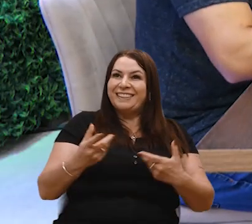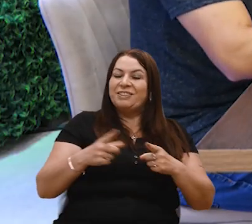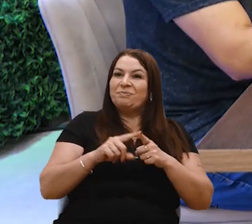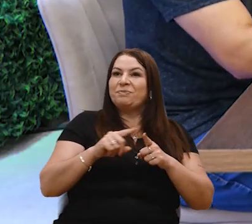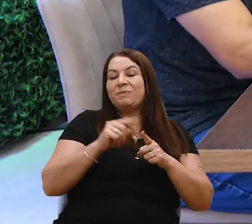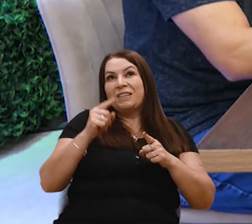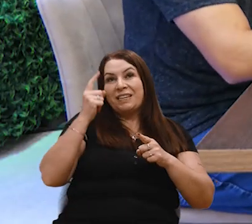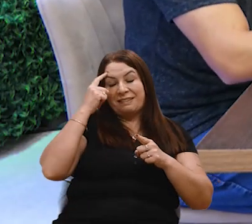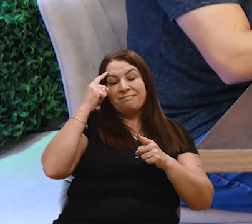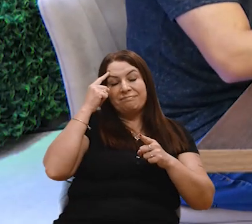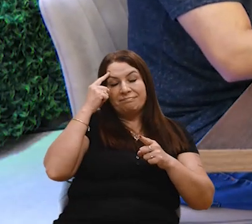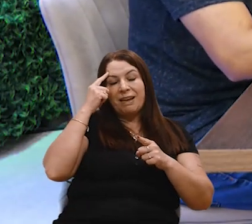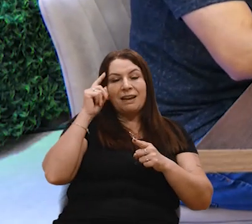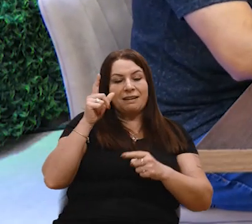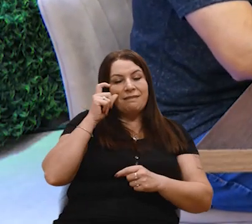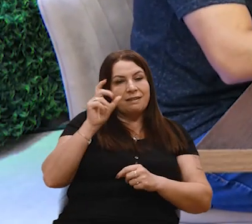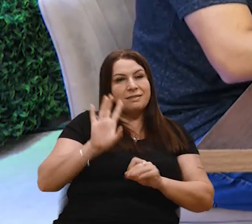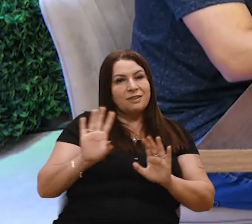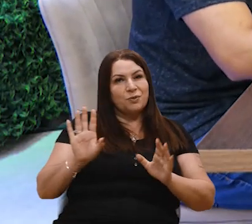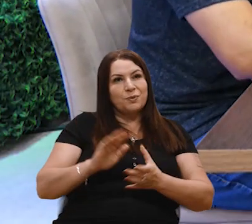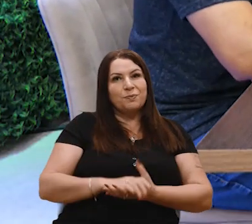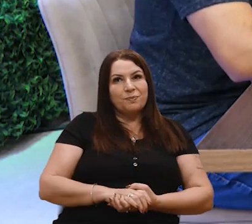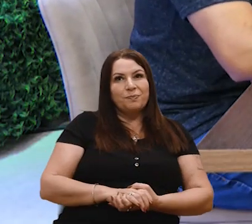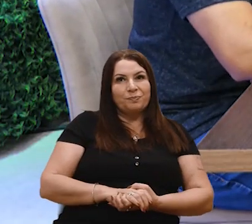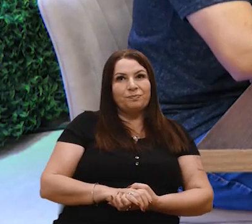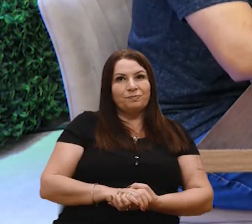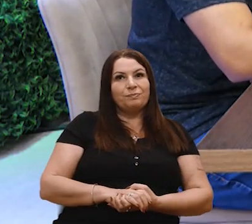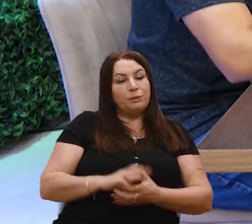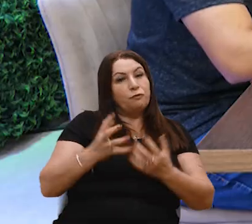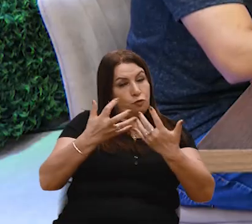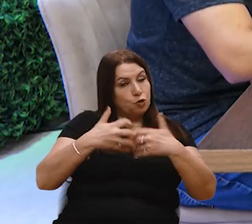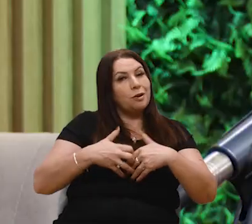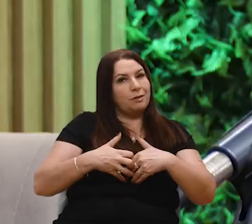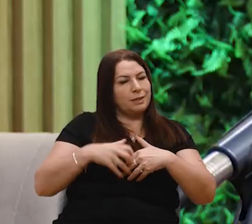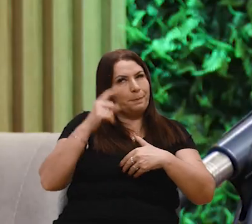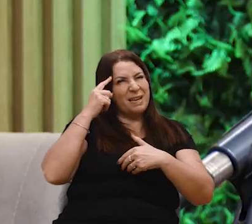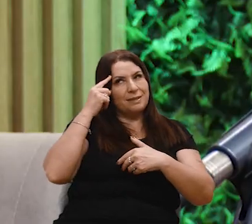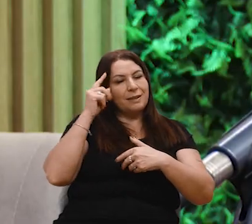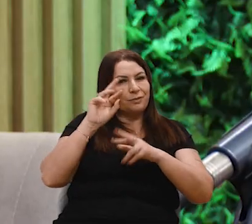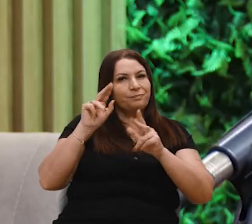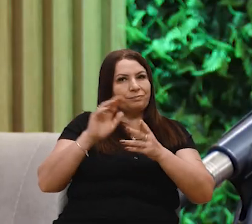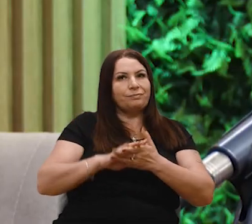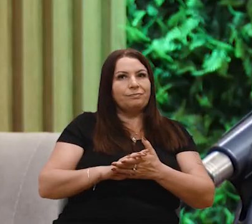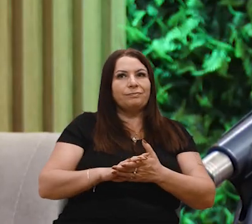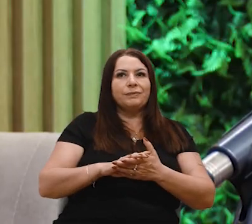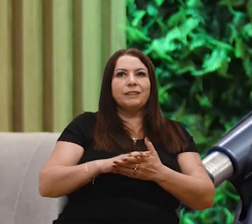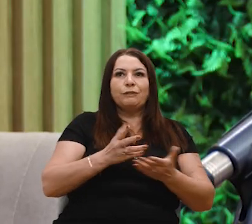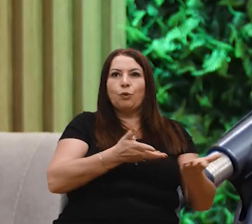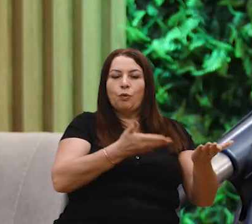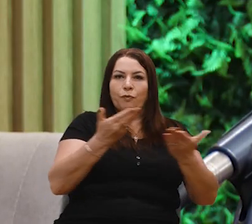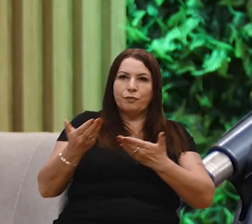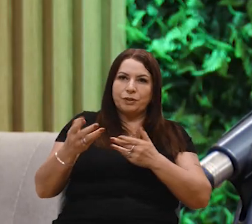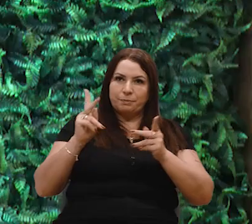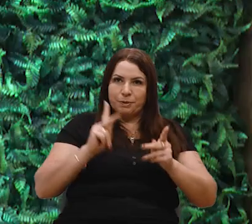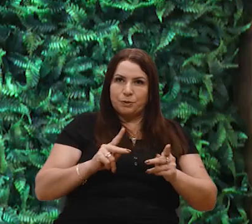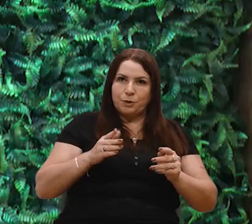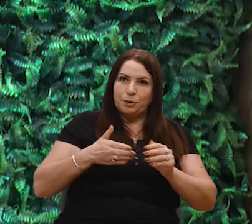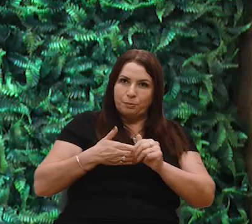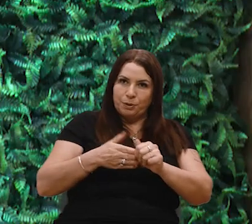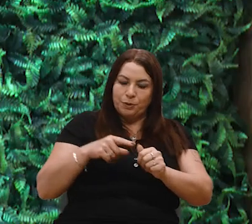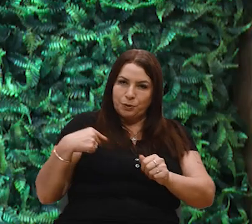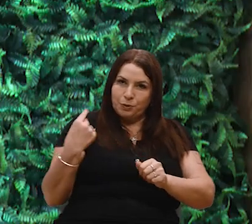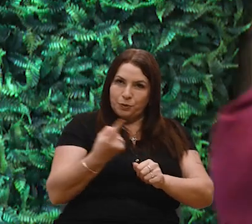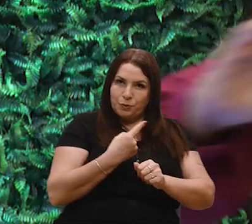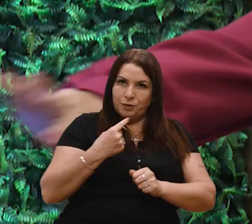e o Alexandre já tá Mas são correndo. gatilhos mentais, é bem interessante isso. E funciona. Funciona bastante. Gente, eu queria fazer só um convite para as